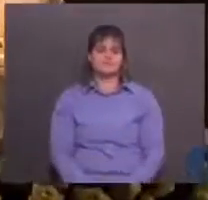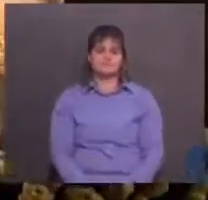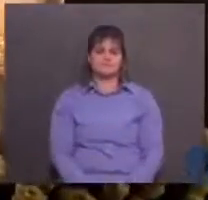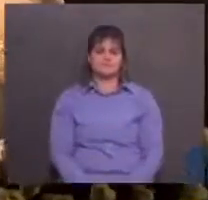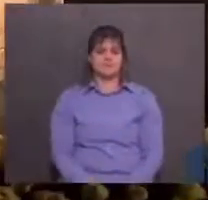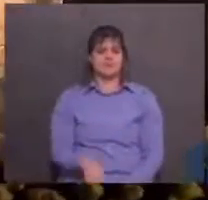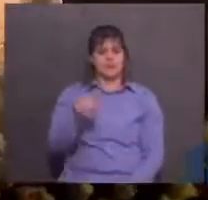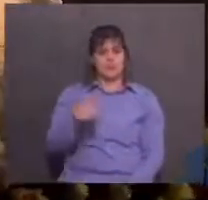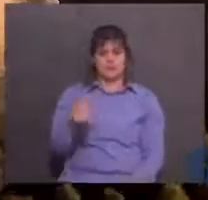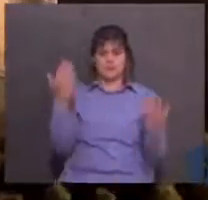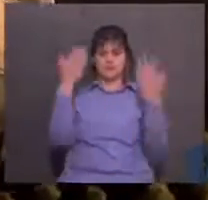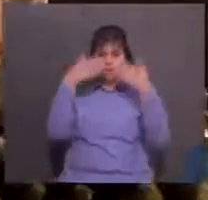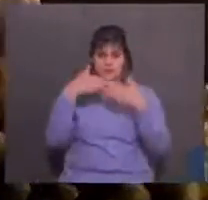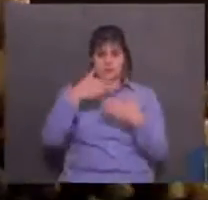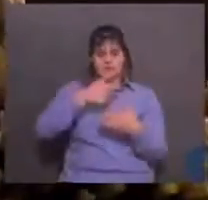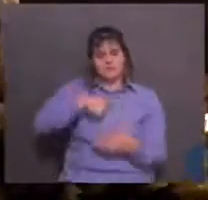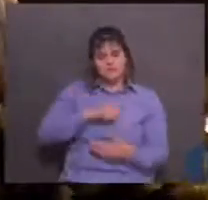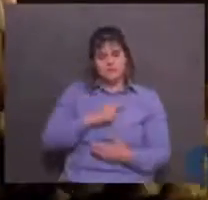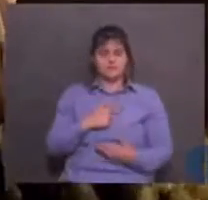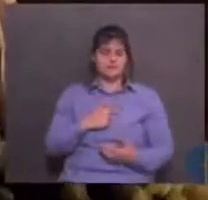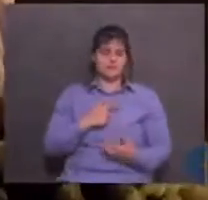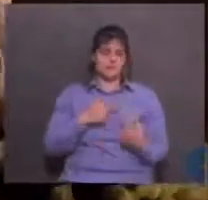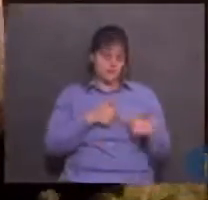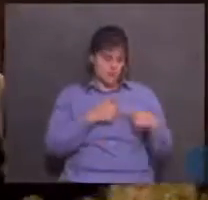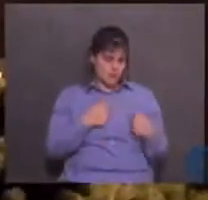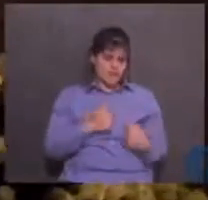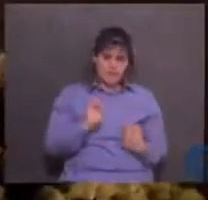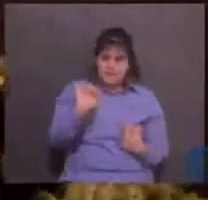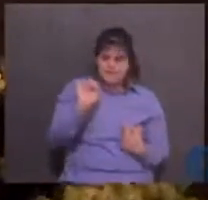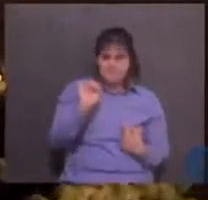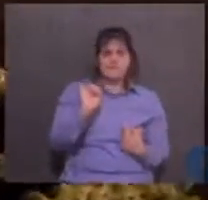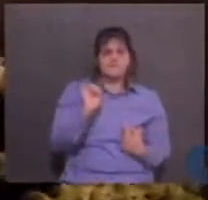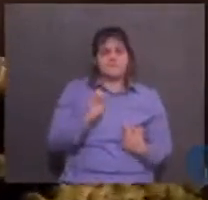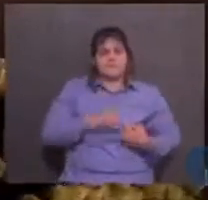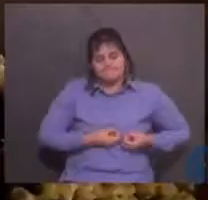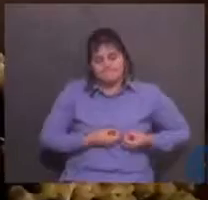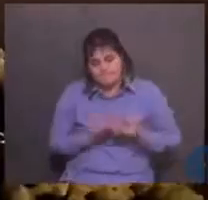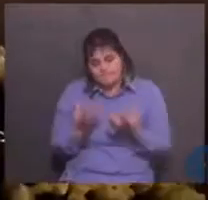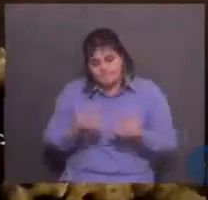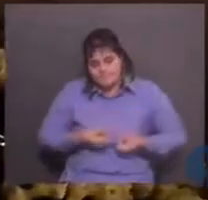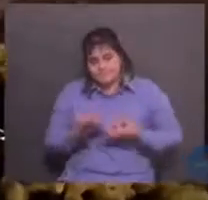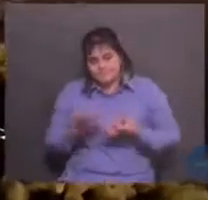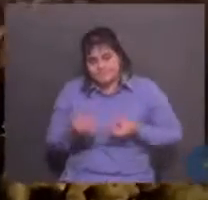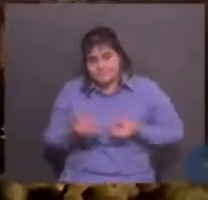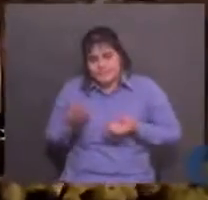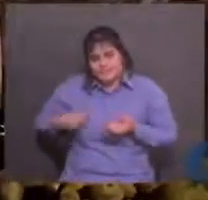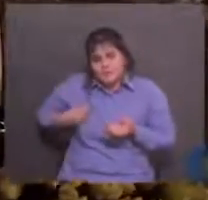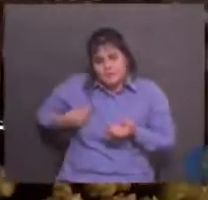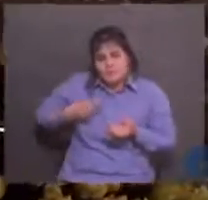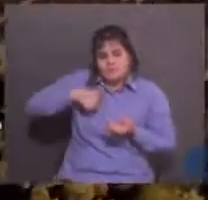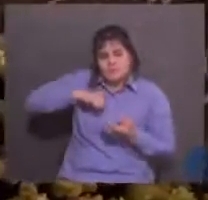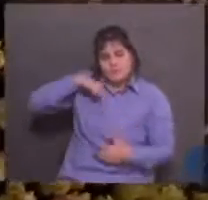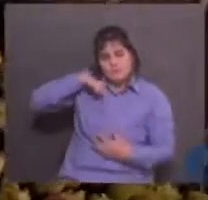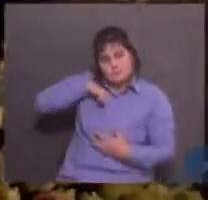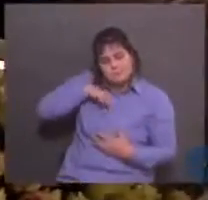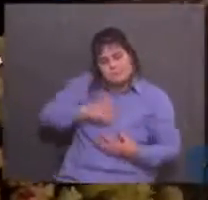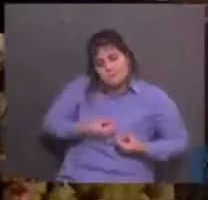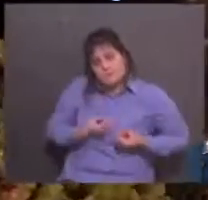Nesta noite, confiemos ao seu coração imaculado as nossas preocupações e, por sua